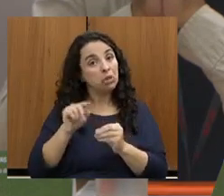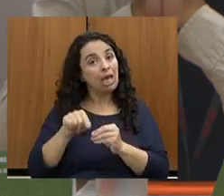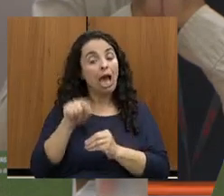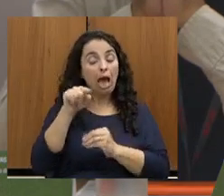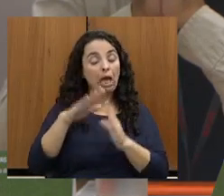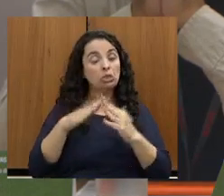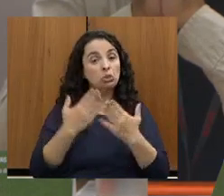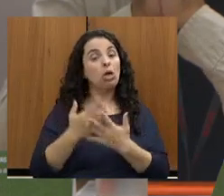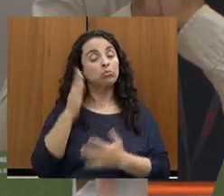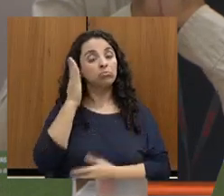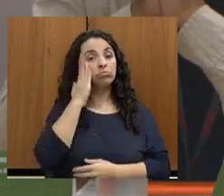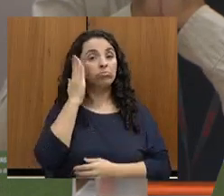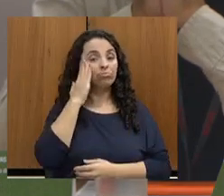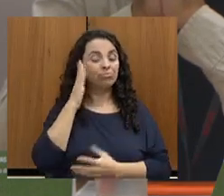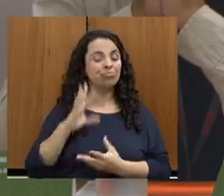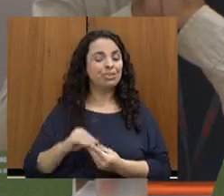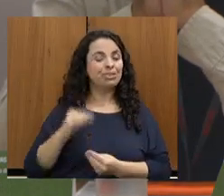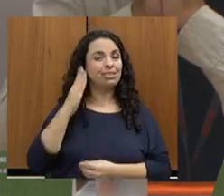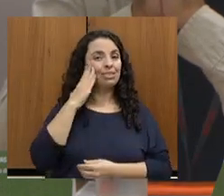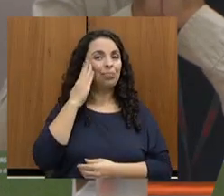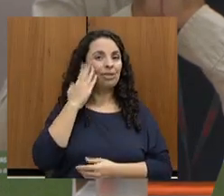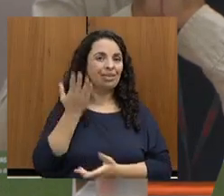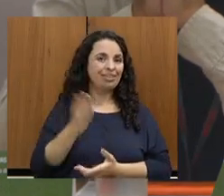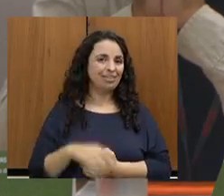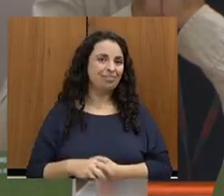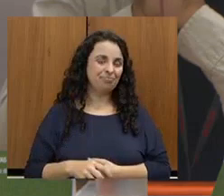suspeitavam e tiveram um laudo em setembro.